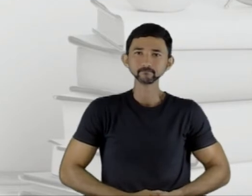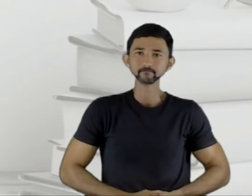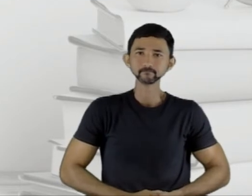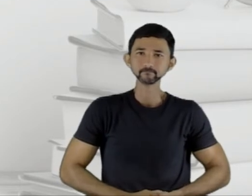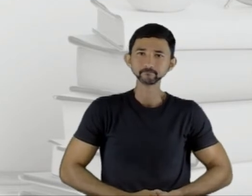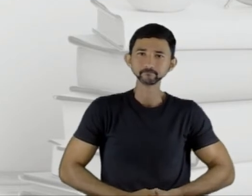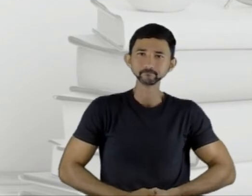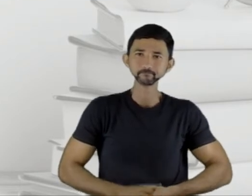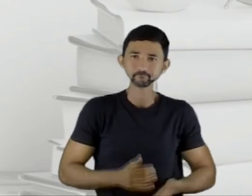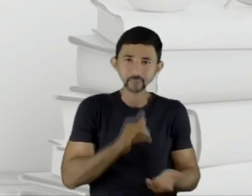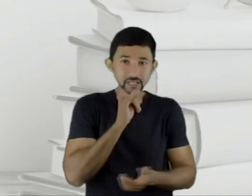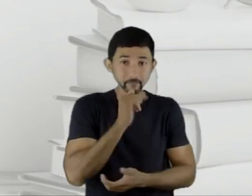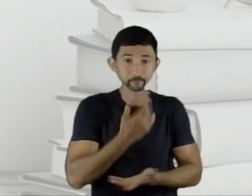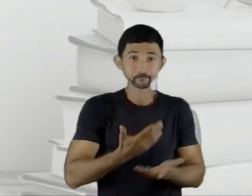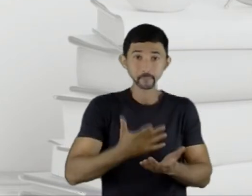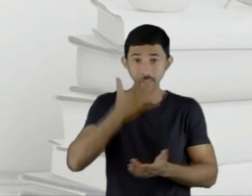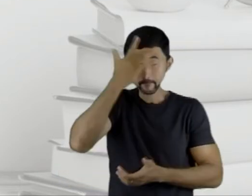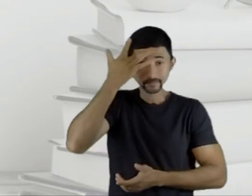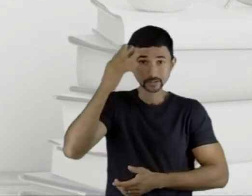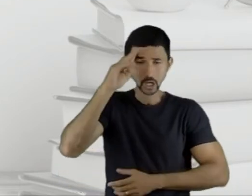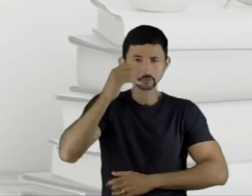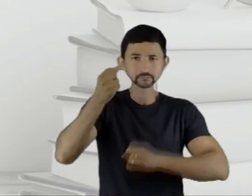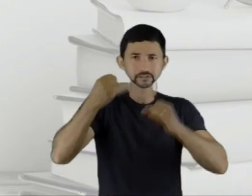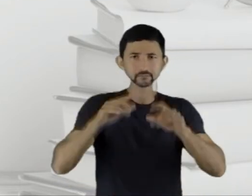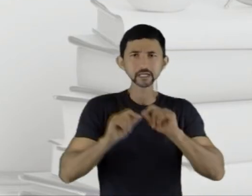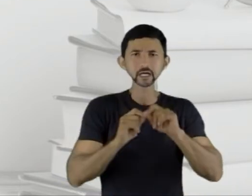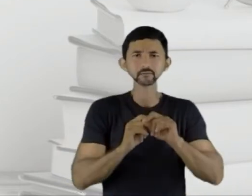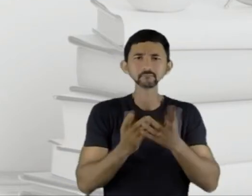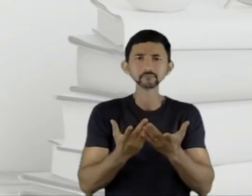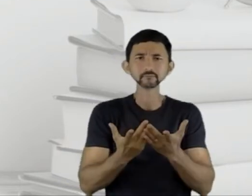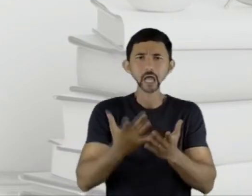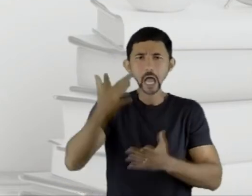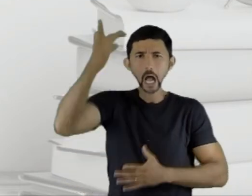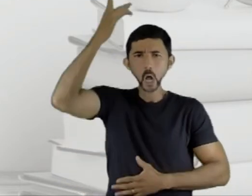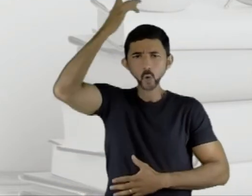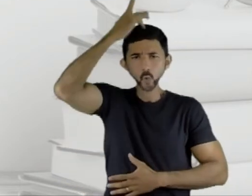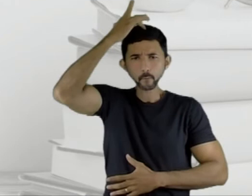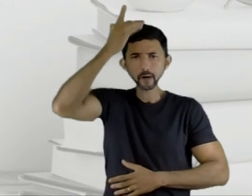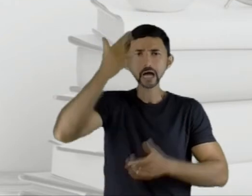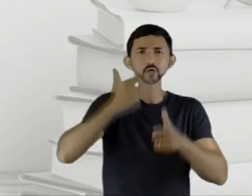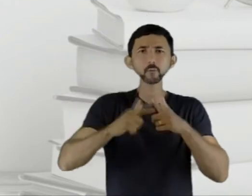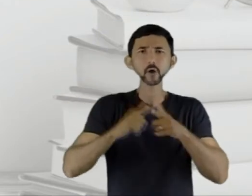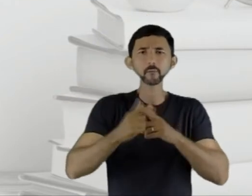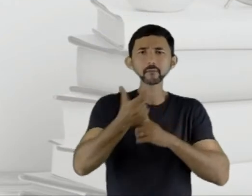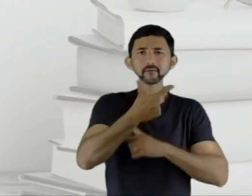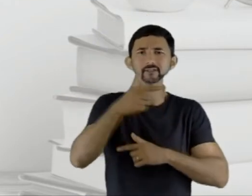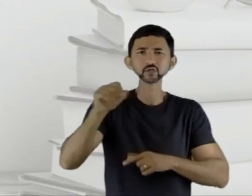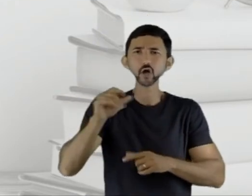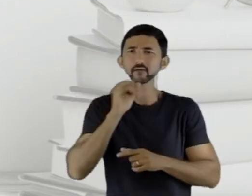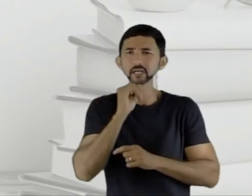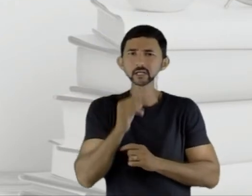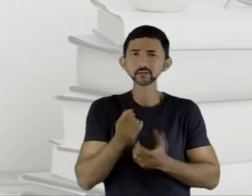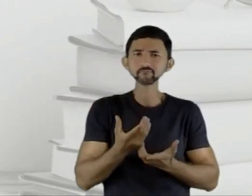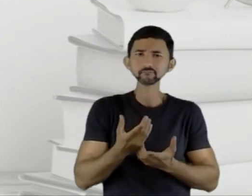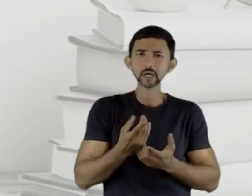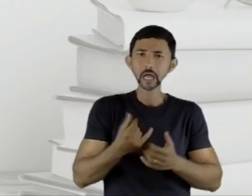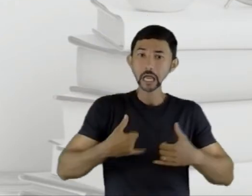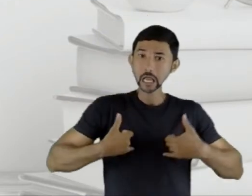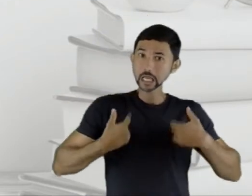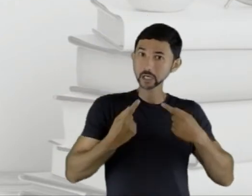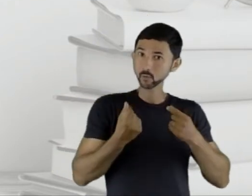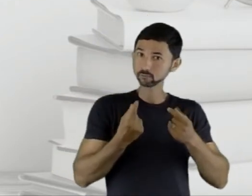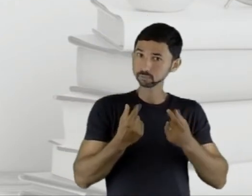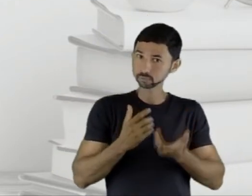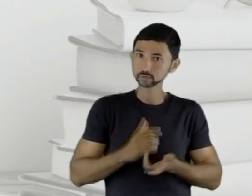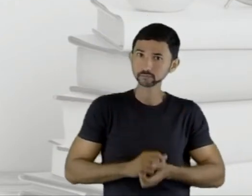Os historiadores dizem que o grande culpado da crise de 29 é essa concentração de riquezas. Por